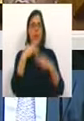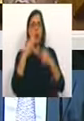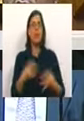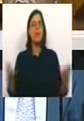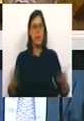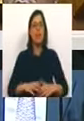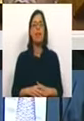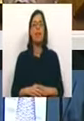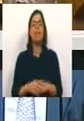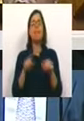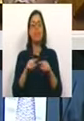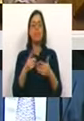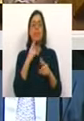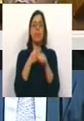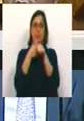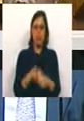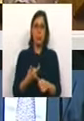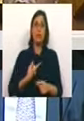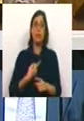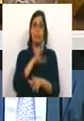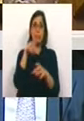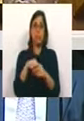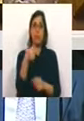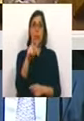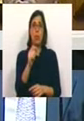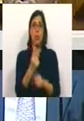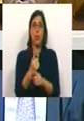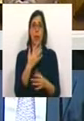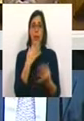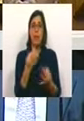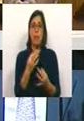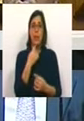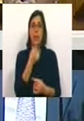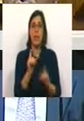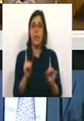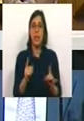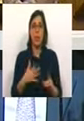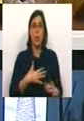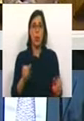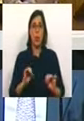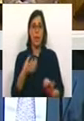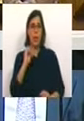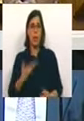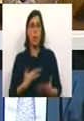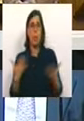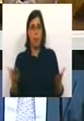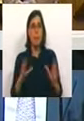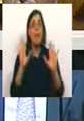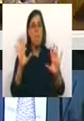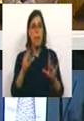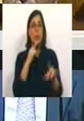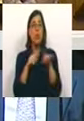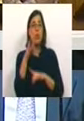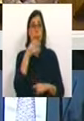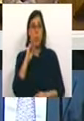certeza. E neste cumprimento eu incluo também o Bloco de Esquerda, apesar de ter dito que não queria nada com o PSD, mas os